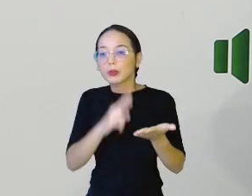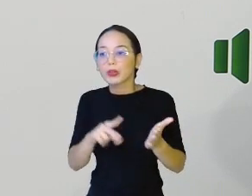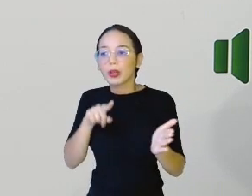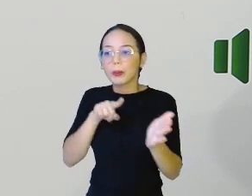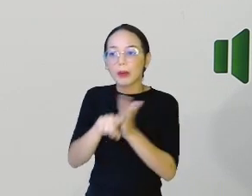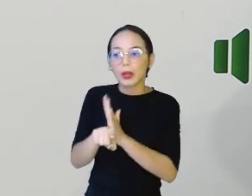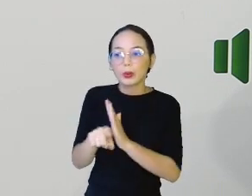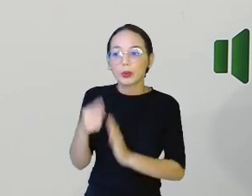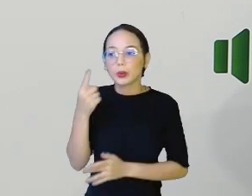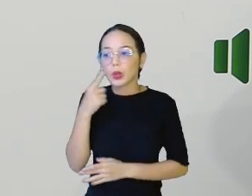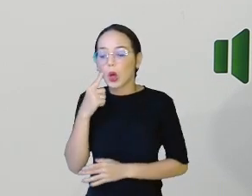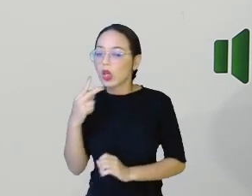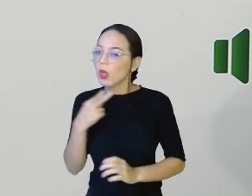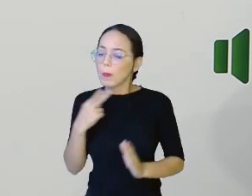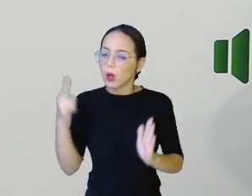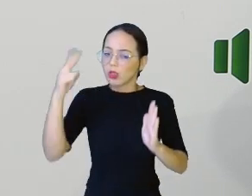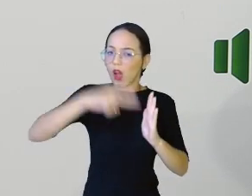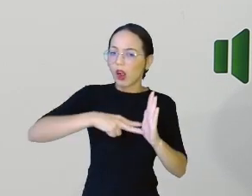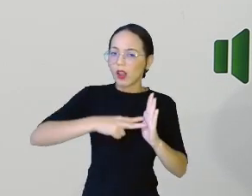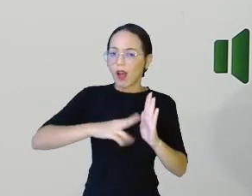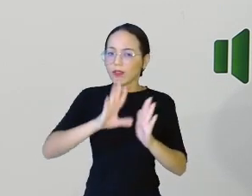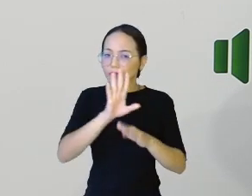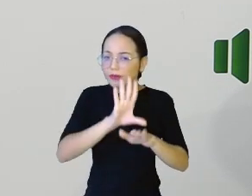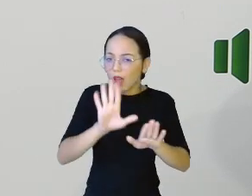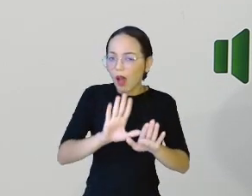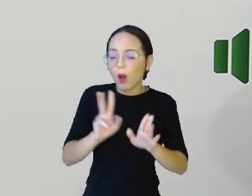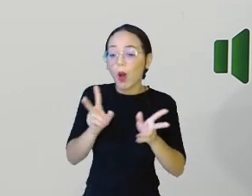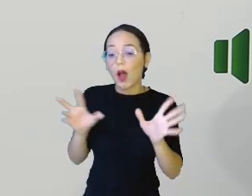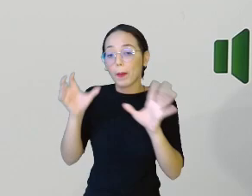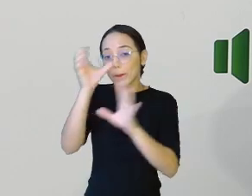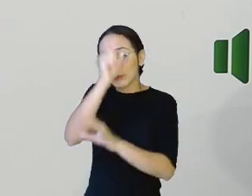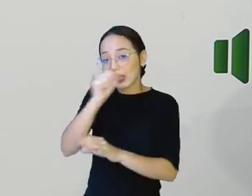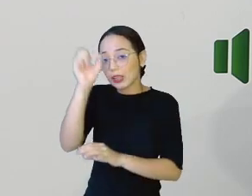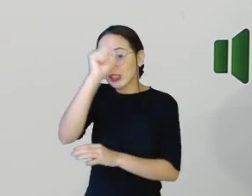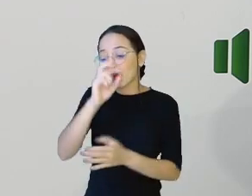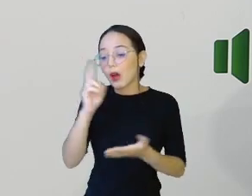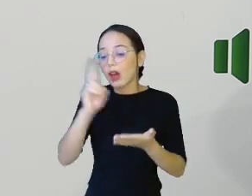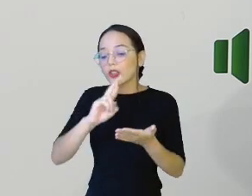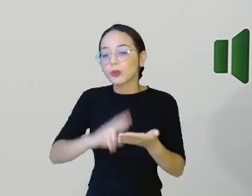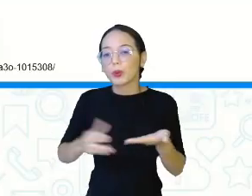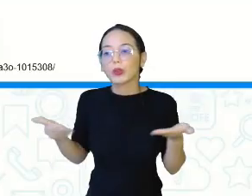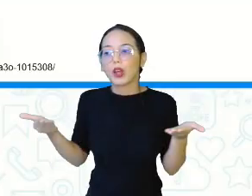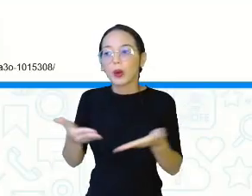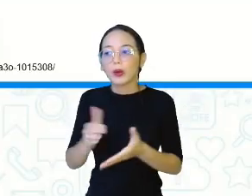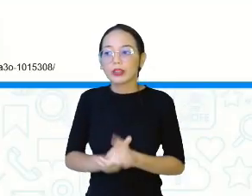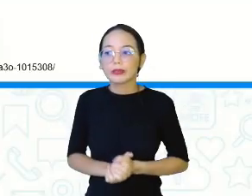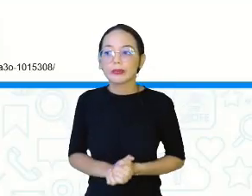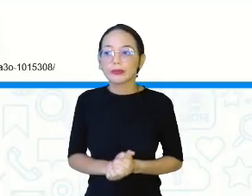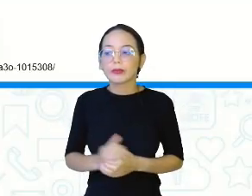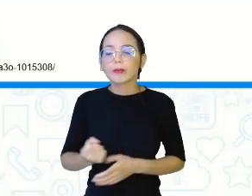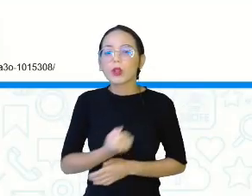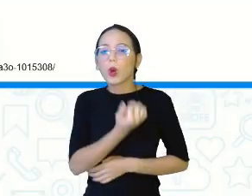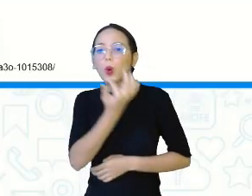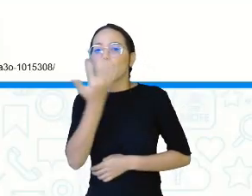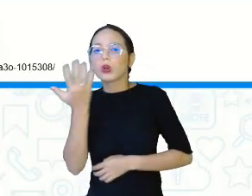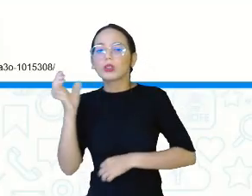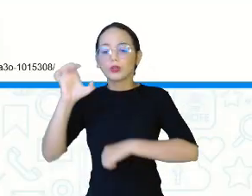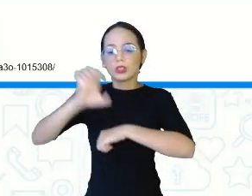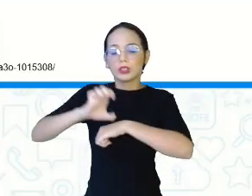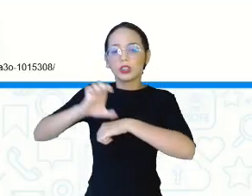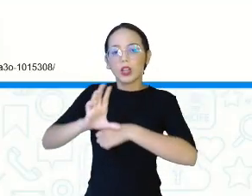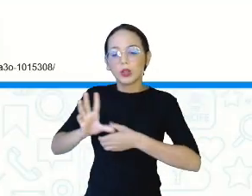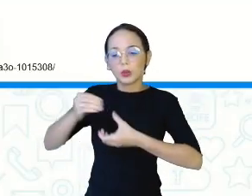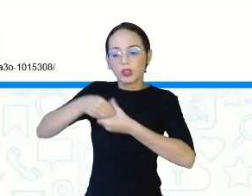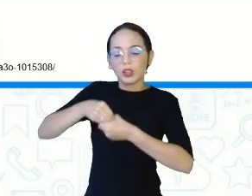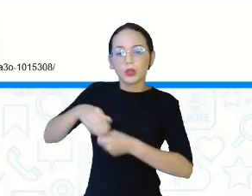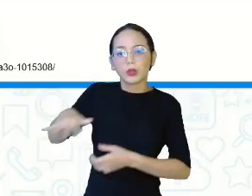pergunta, não vale olhar no caderno. Vamos ver se realmente aprendeu. Me responda aí. Quantos estados formam a